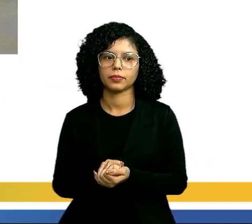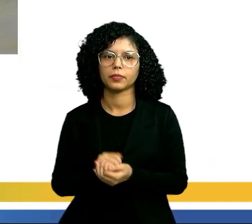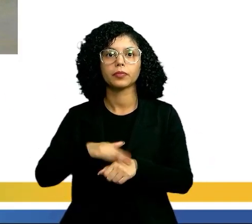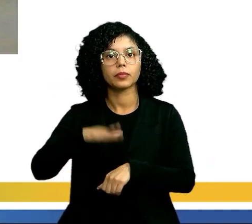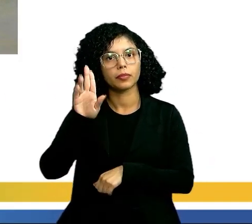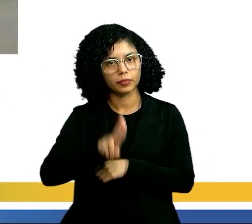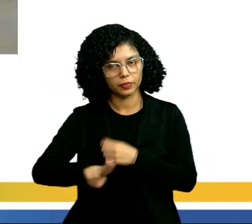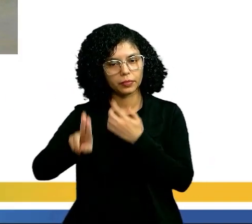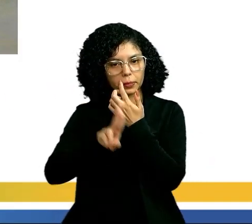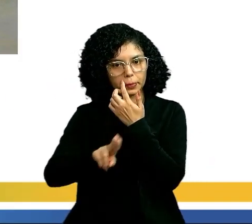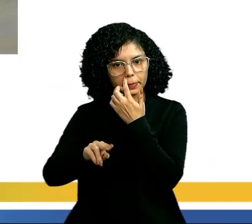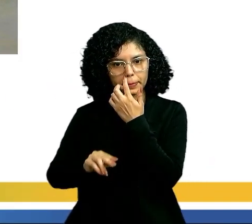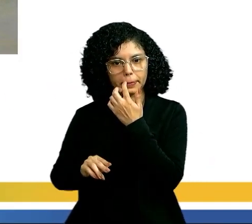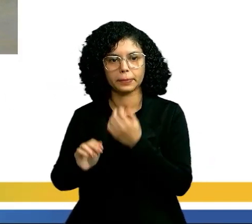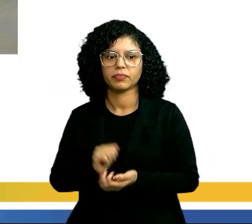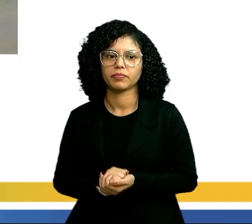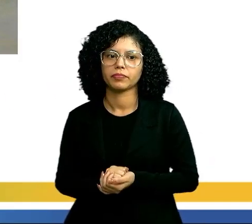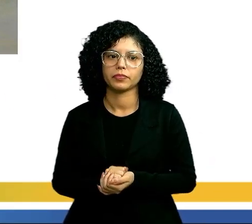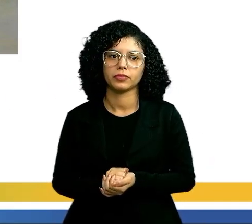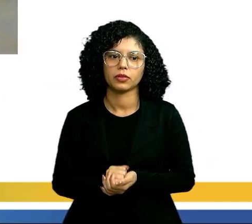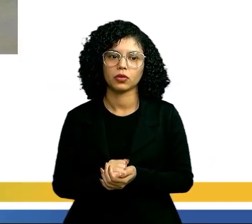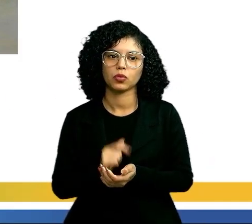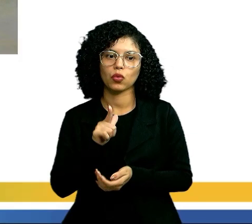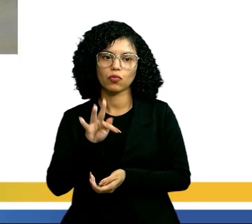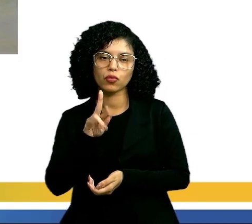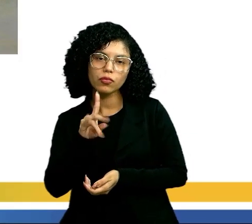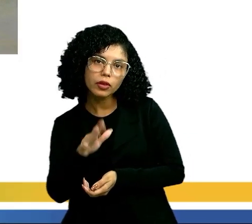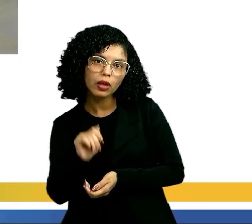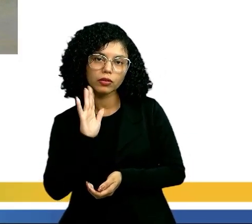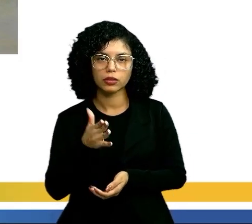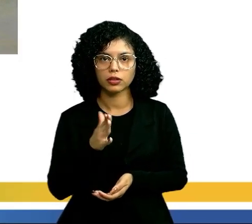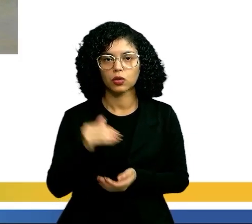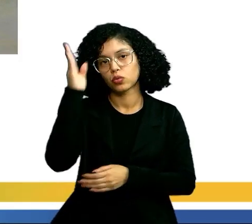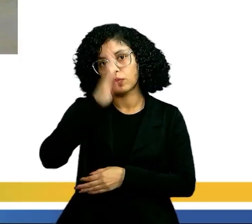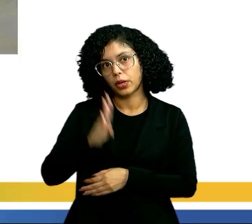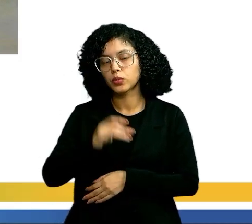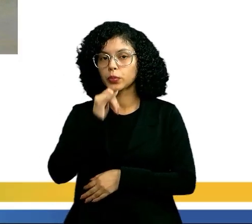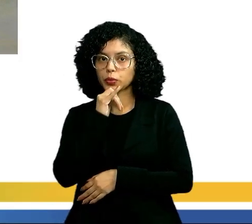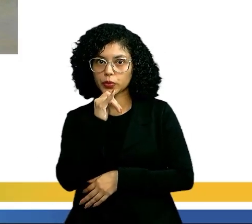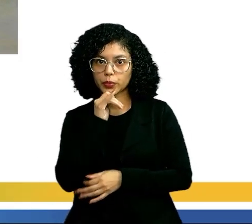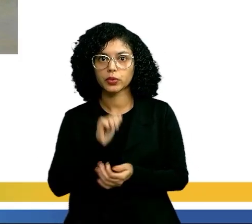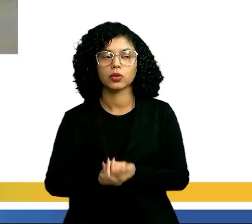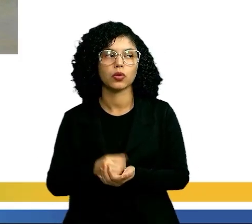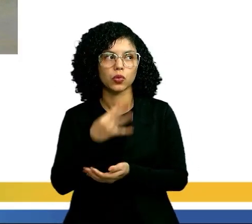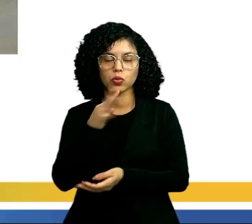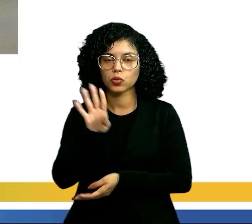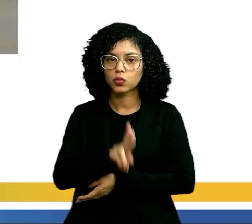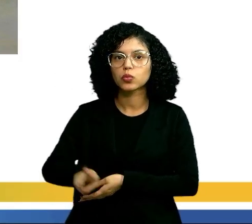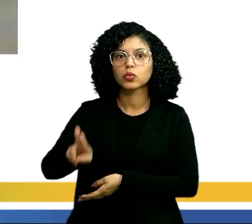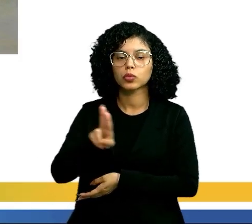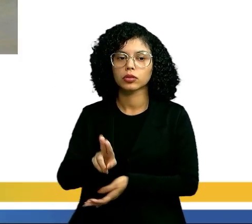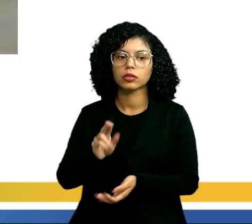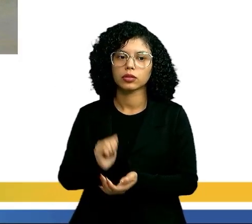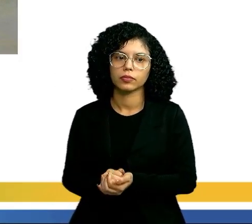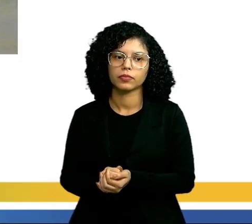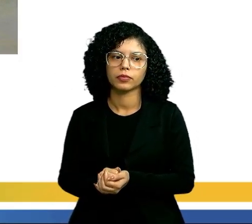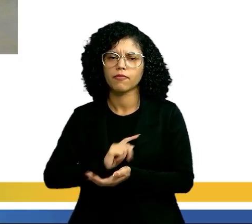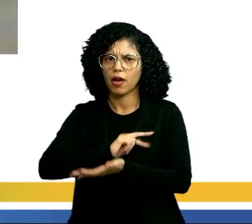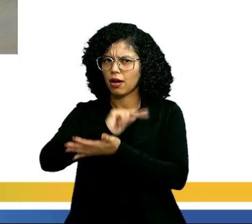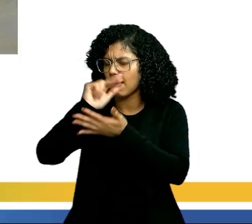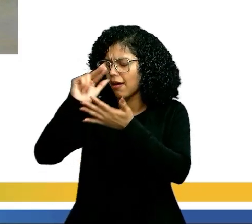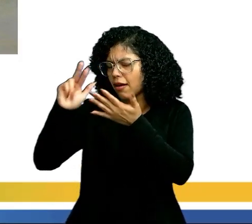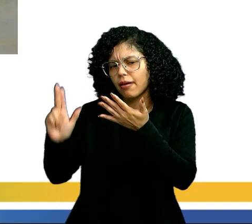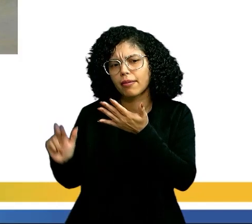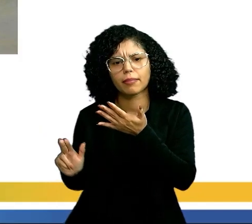mais utilidade. Tá? O transporte fluvial, no Brasil, por exemplo, é bastante utilizado também porque nós temos uma infinidade de